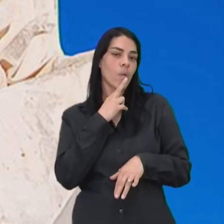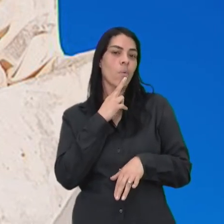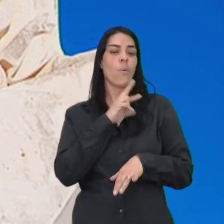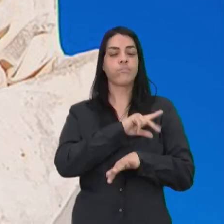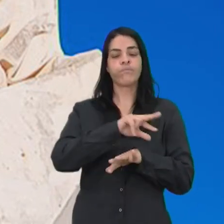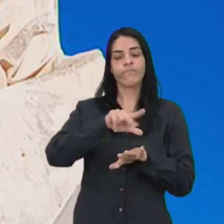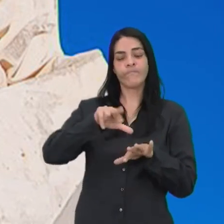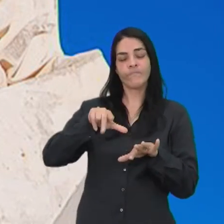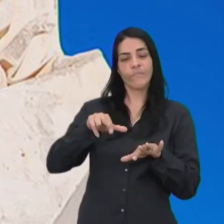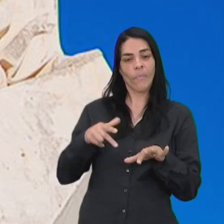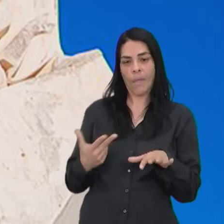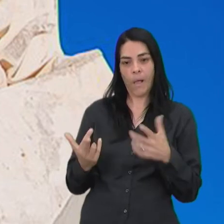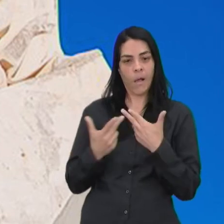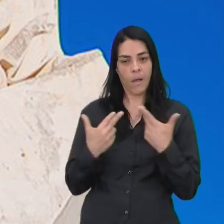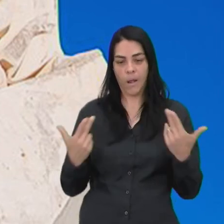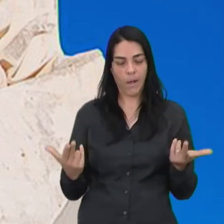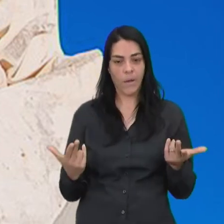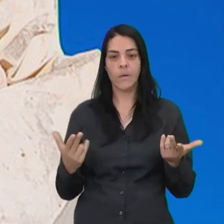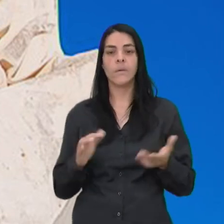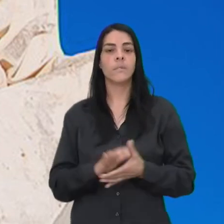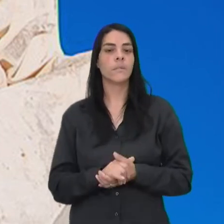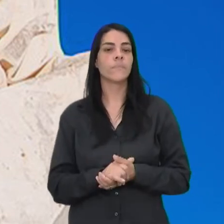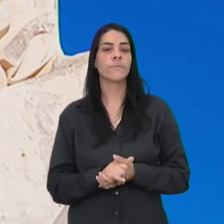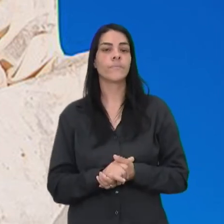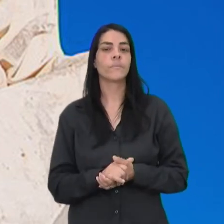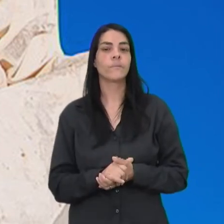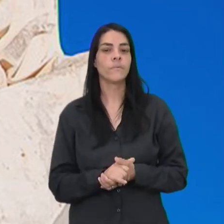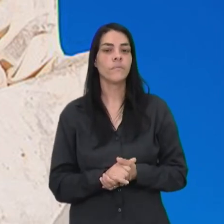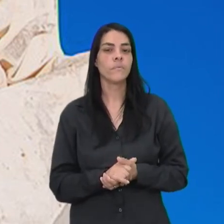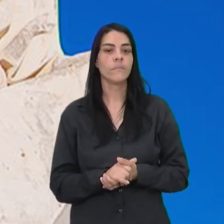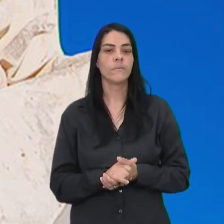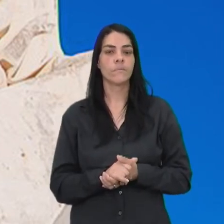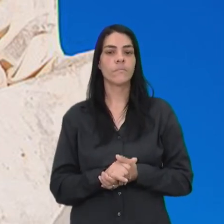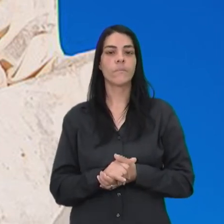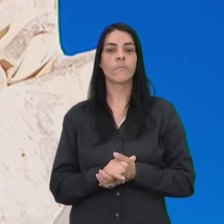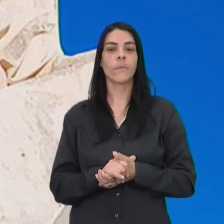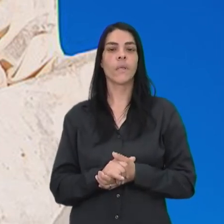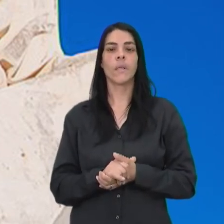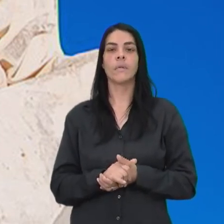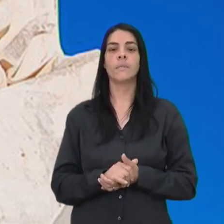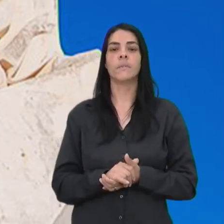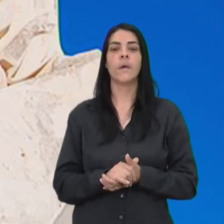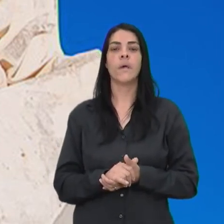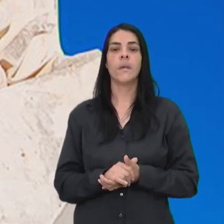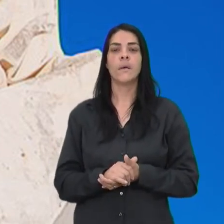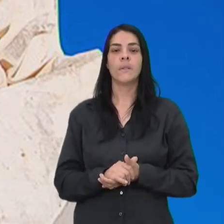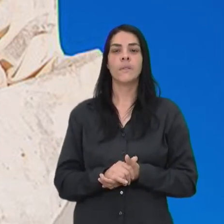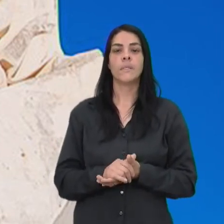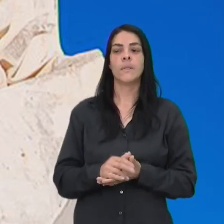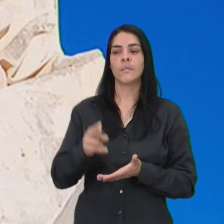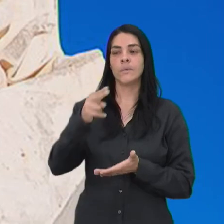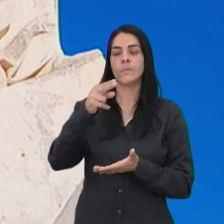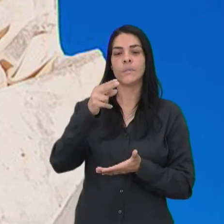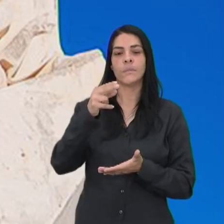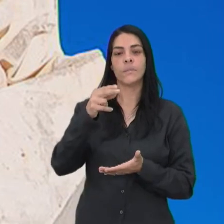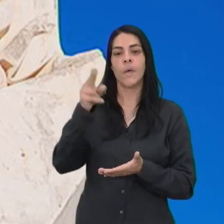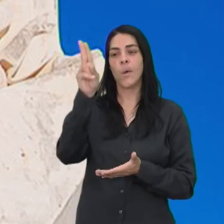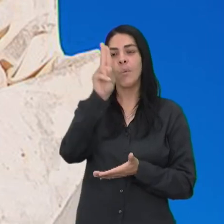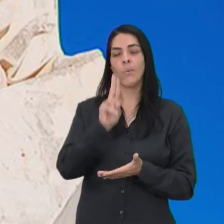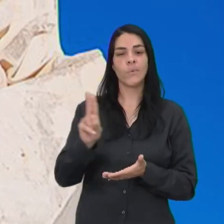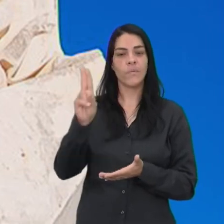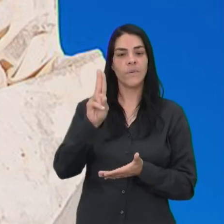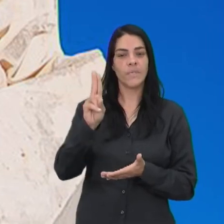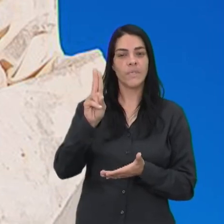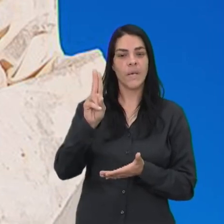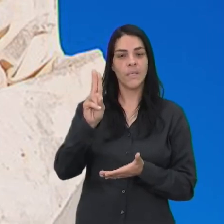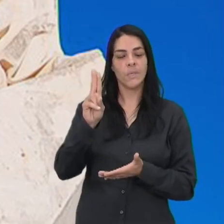principalmente nas questões aí do academicismo, né, das universidades, tal, produção de conhecimento, saindo um